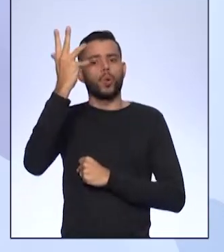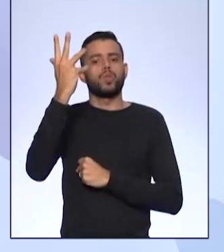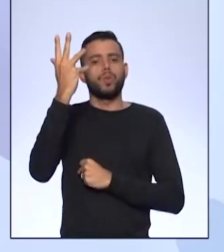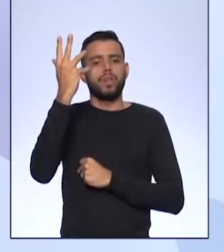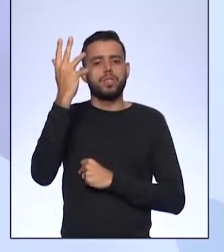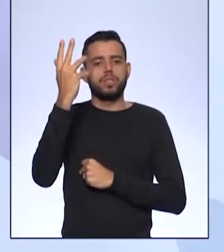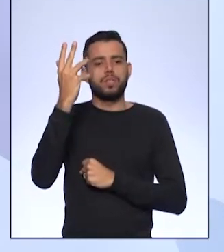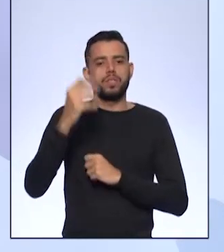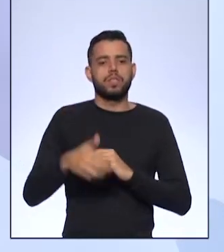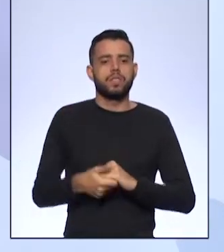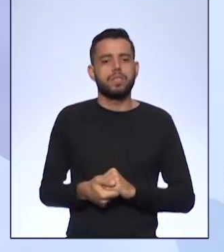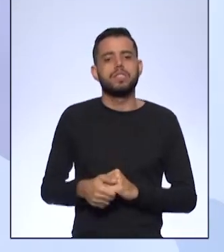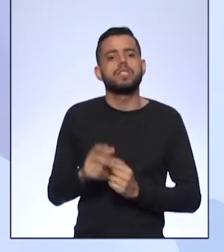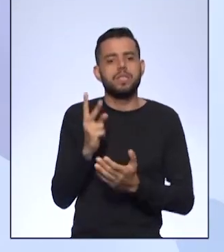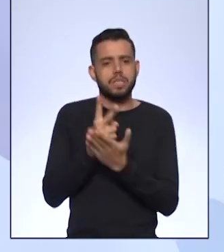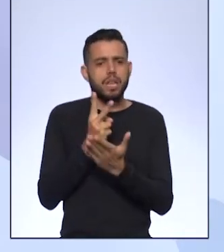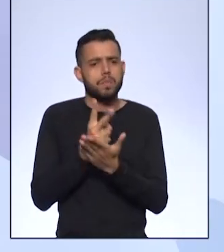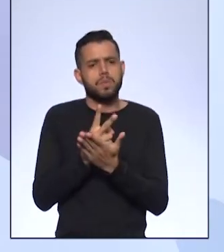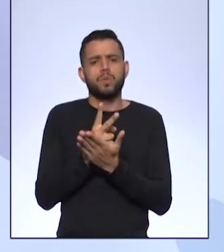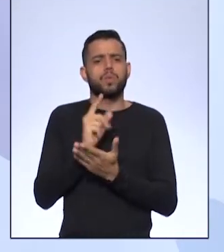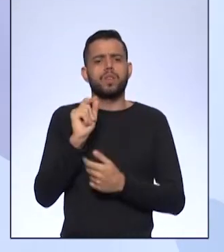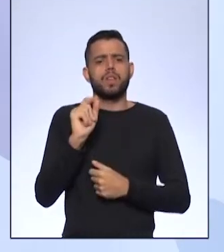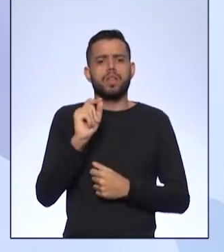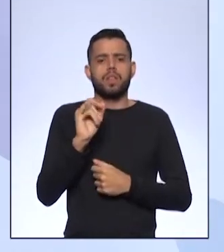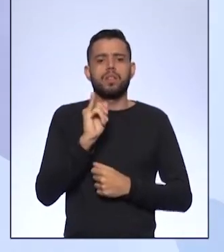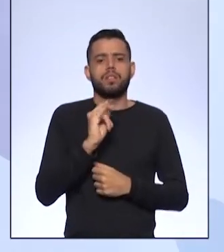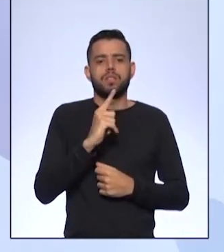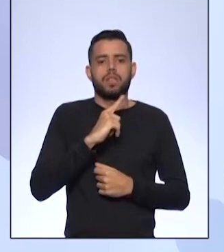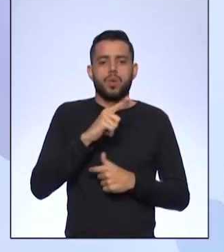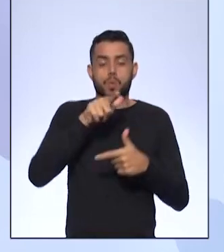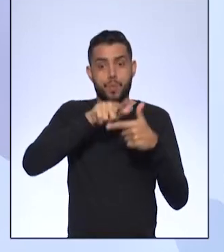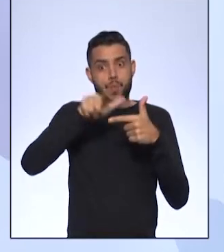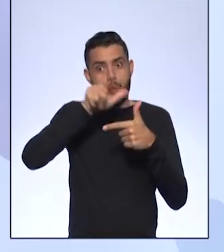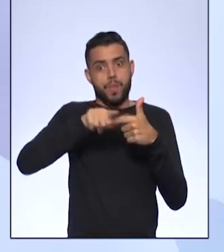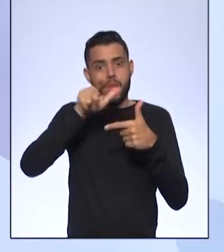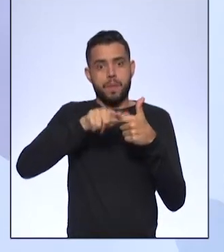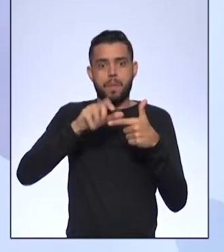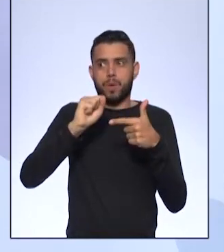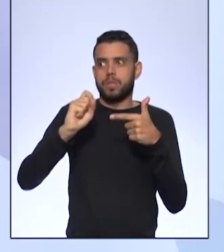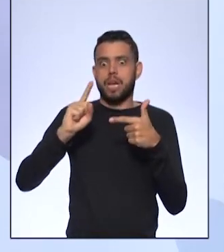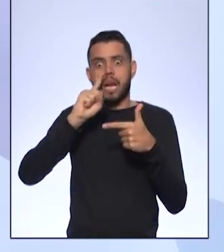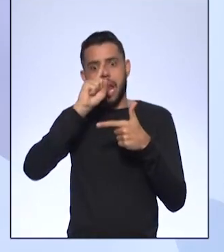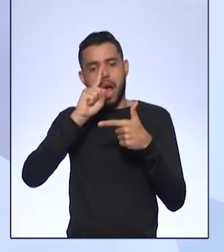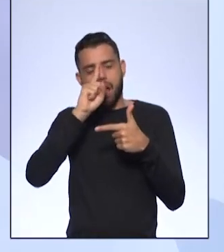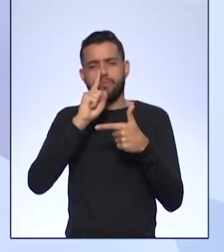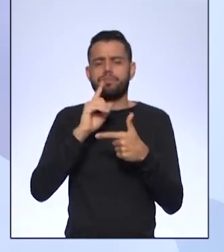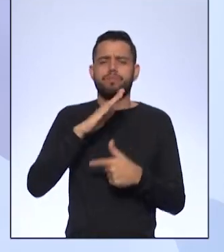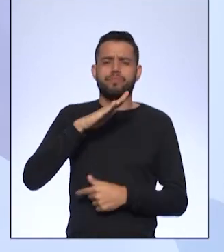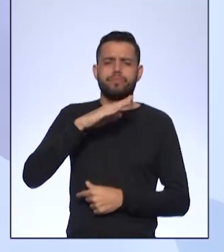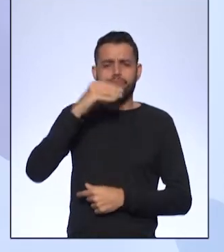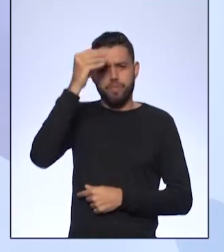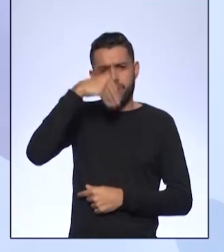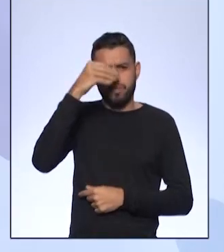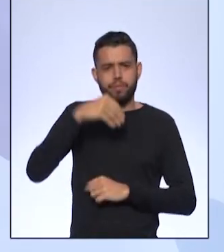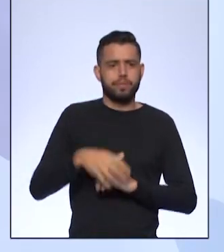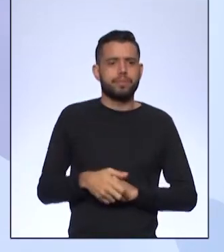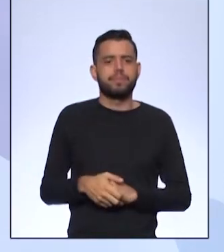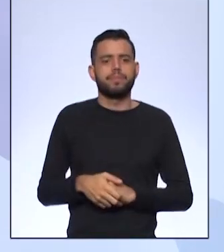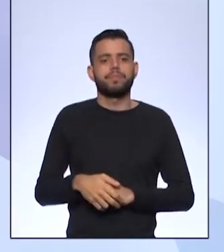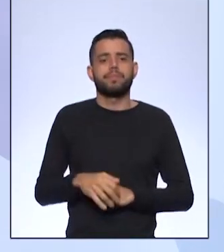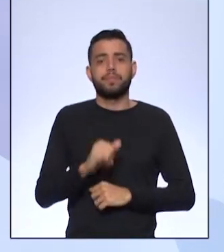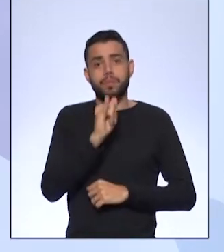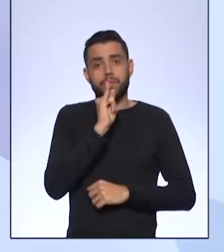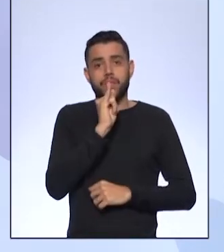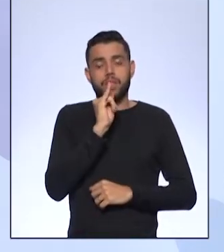Claro, sempre tem ali o grau do problema, mas, por exemplo, quando você faz uma postagem que fere as normas do Instagram e